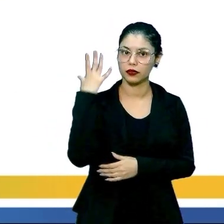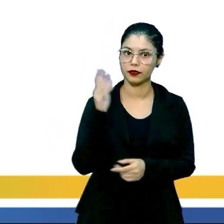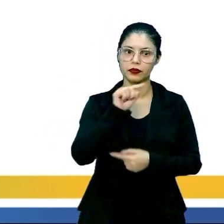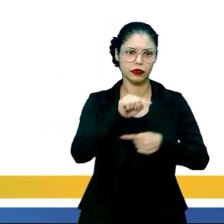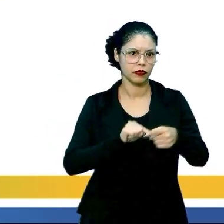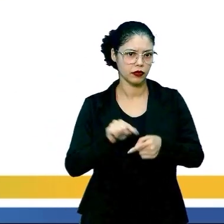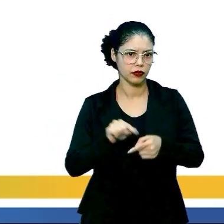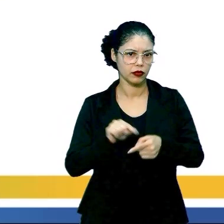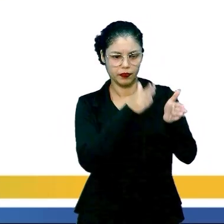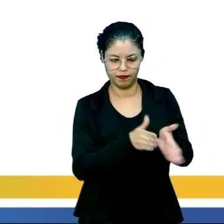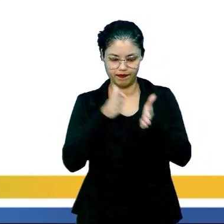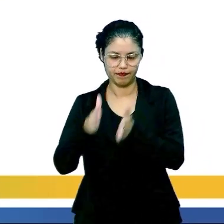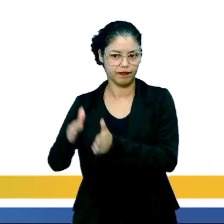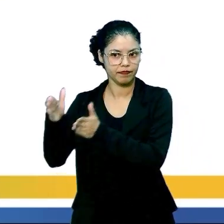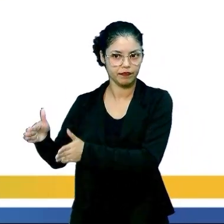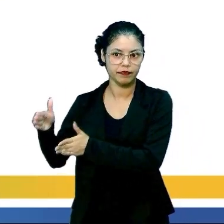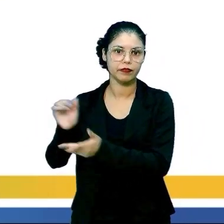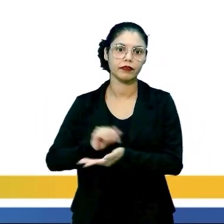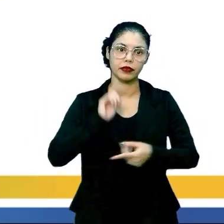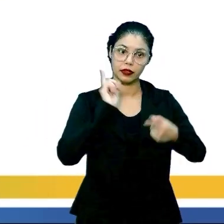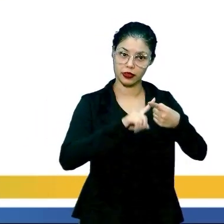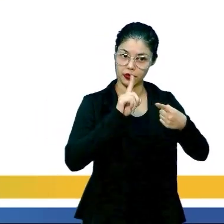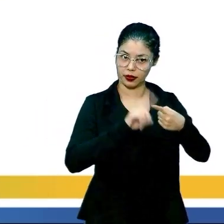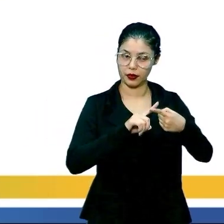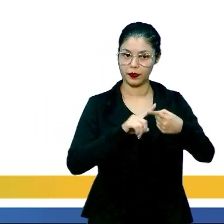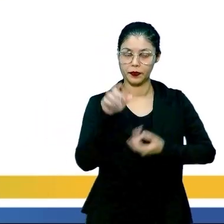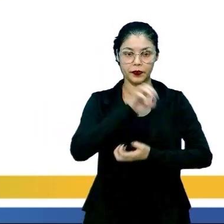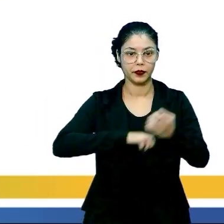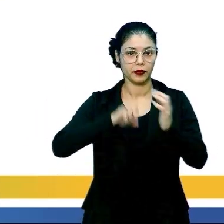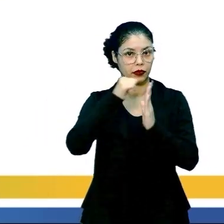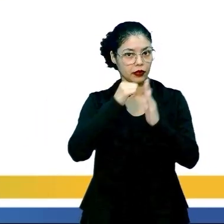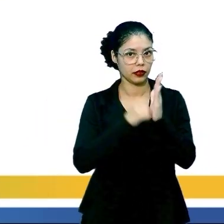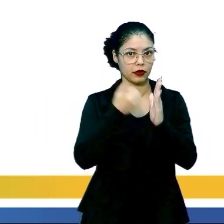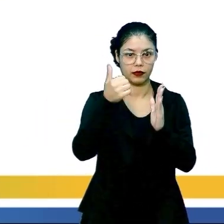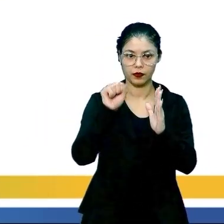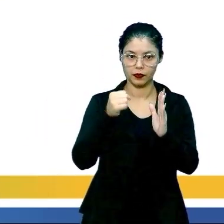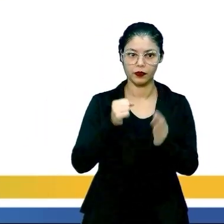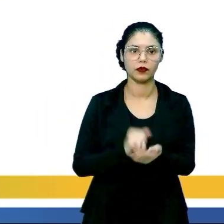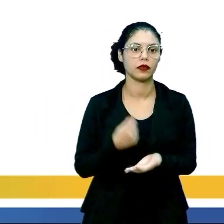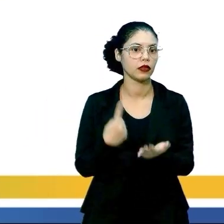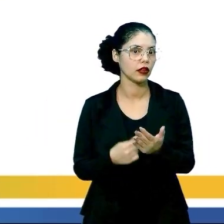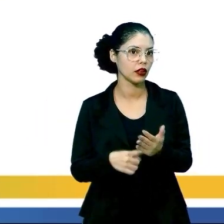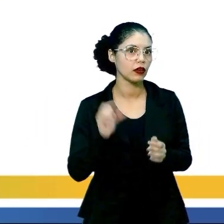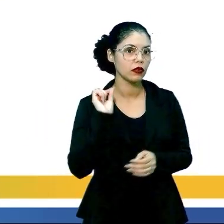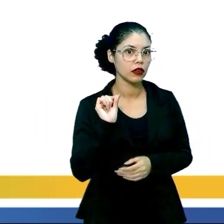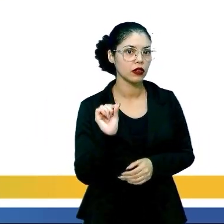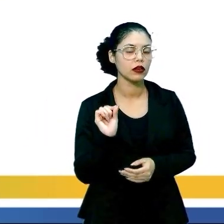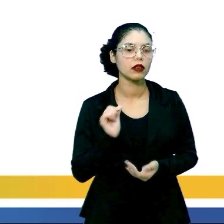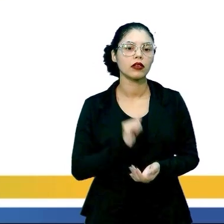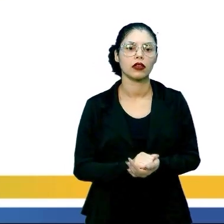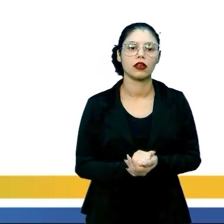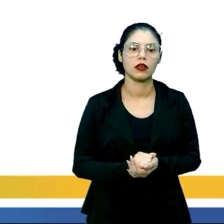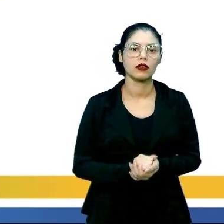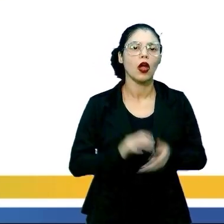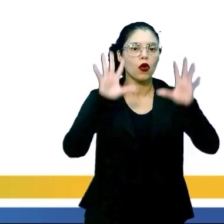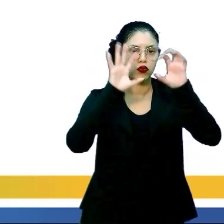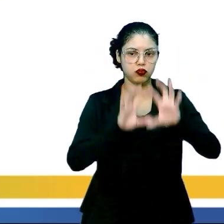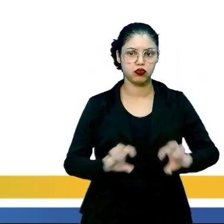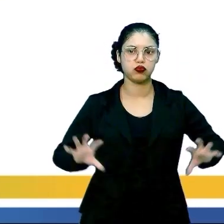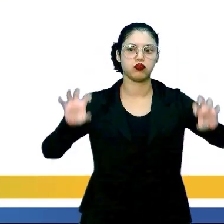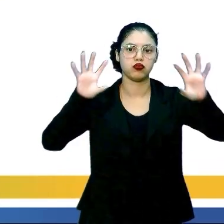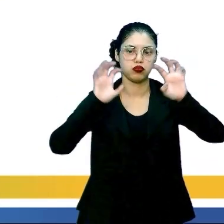dividida em algumas fases, né? A primeira delas acontece ainda no século XVIII, marcado, né, pela máquina a vapor, a mais